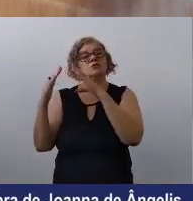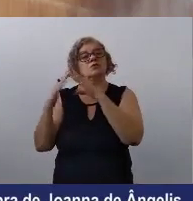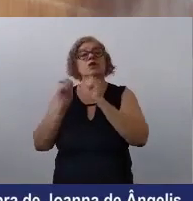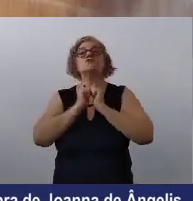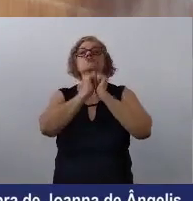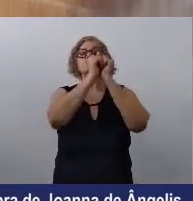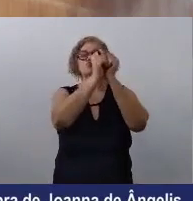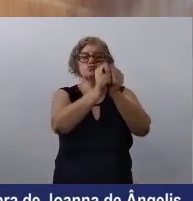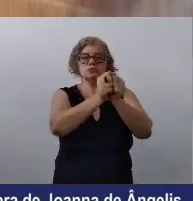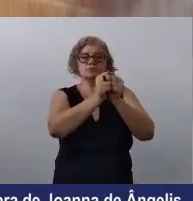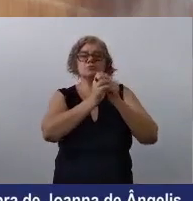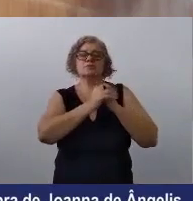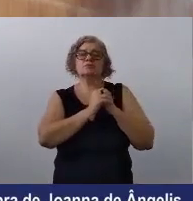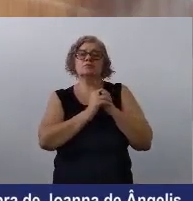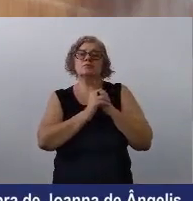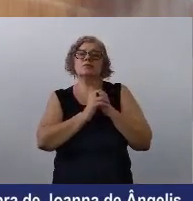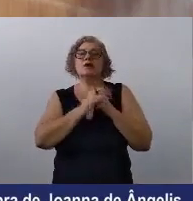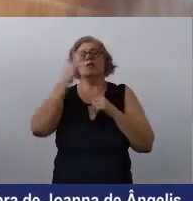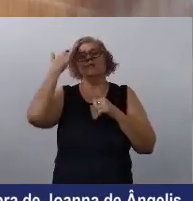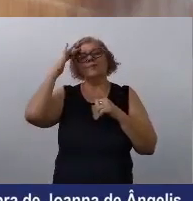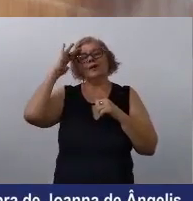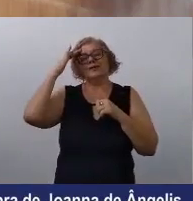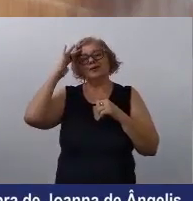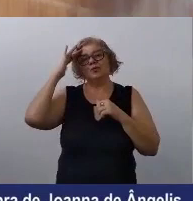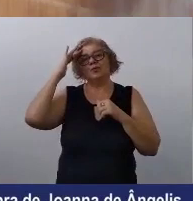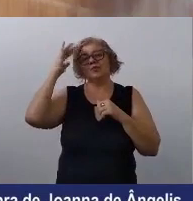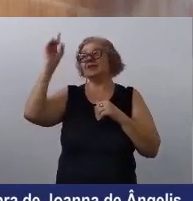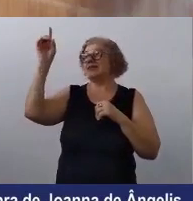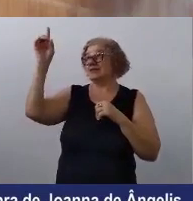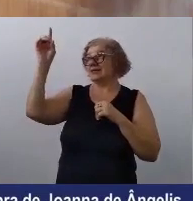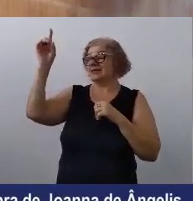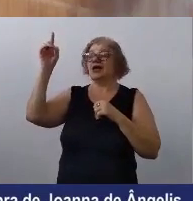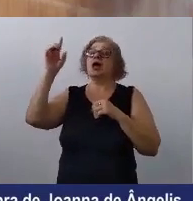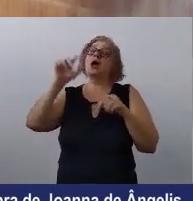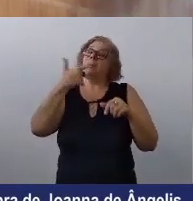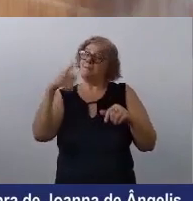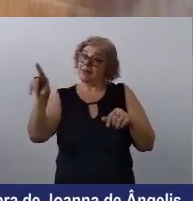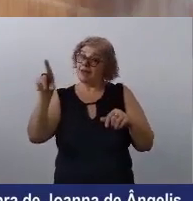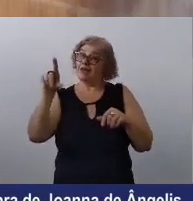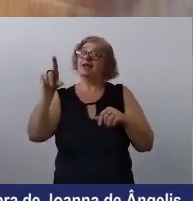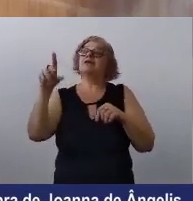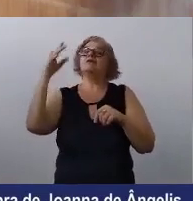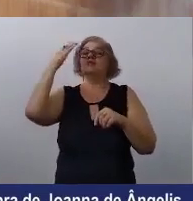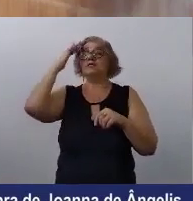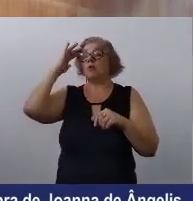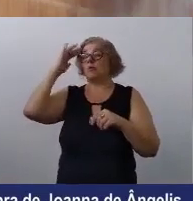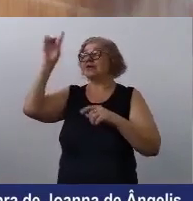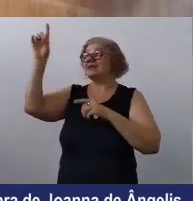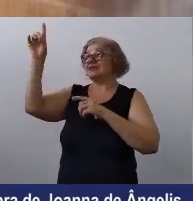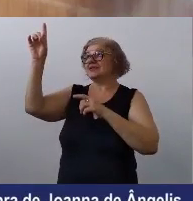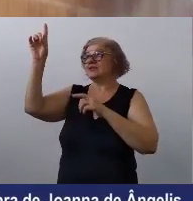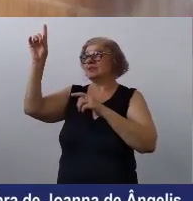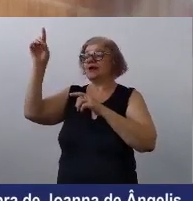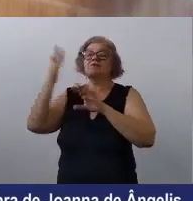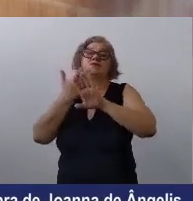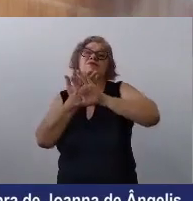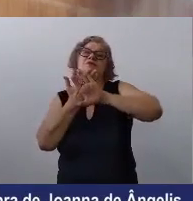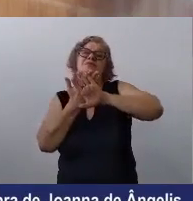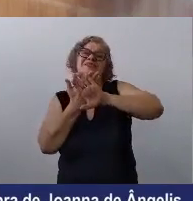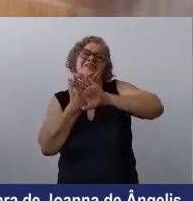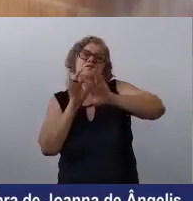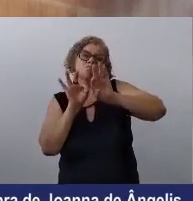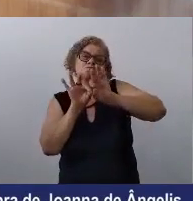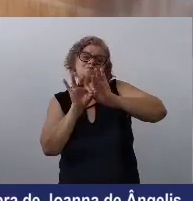com Vesta. Para poder compreender a esse pai, terá que se desvincular de